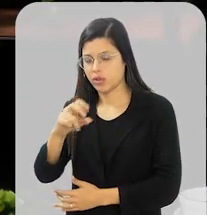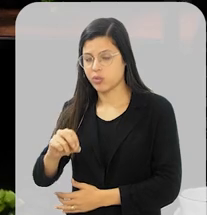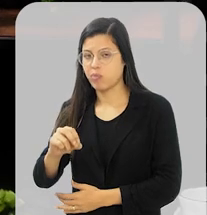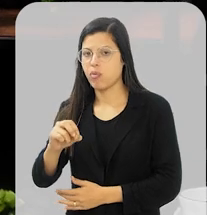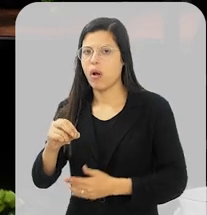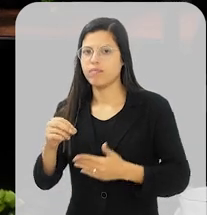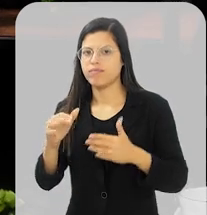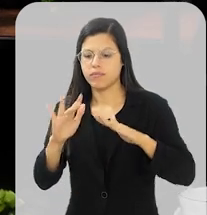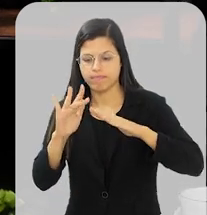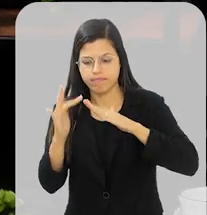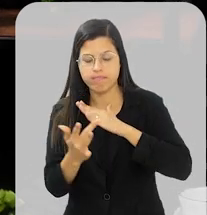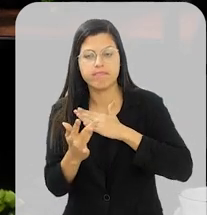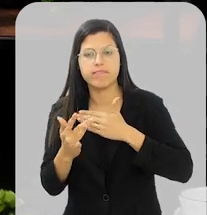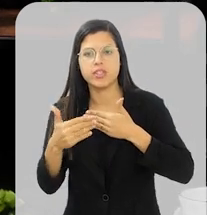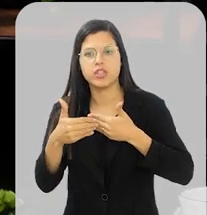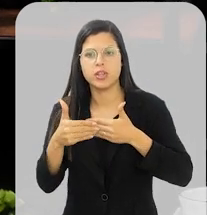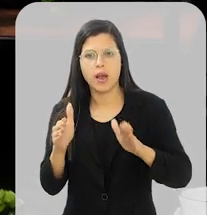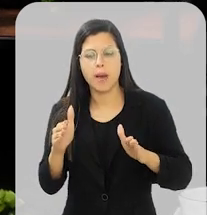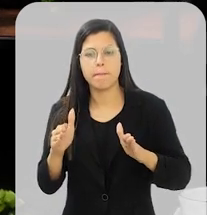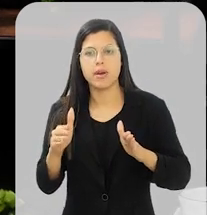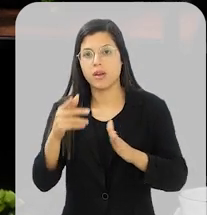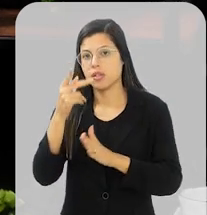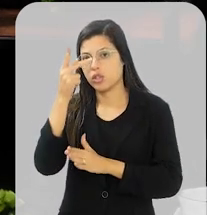redes sociais para que as pessoas